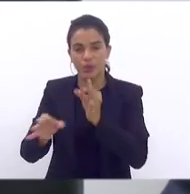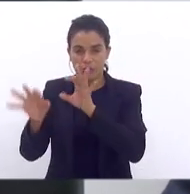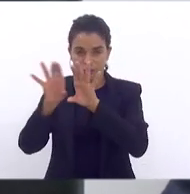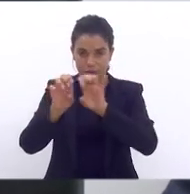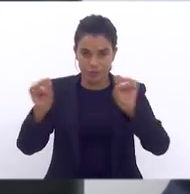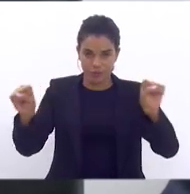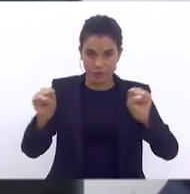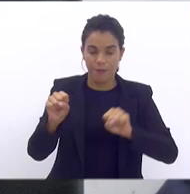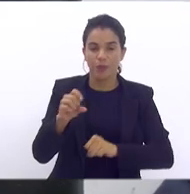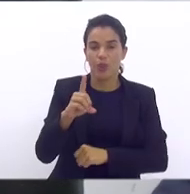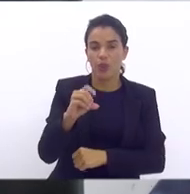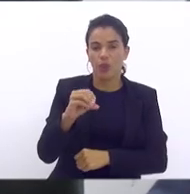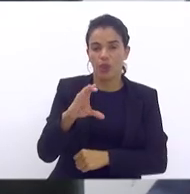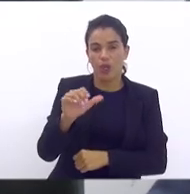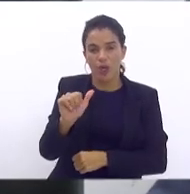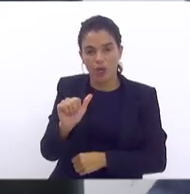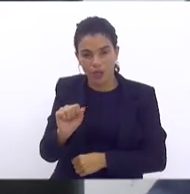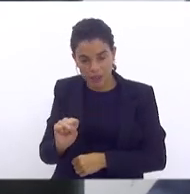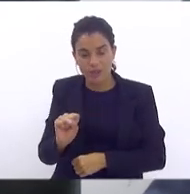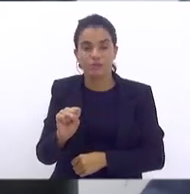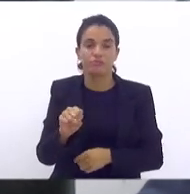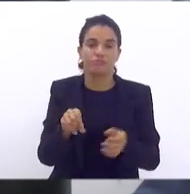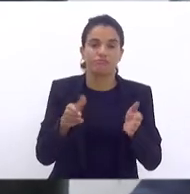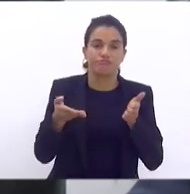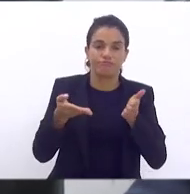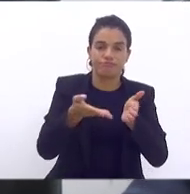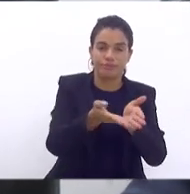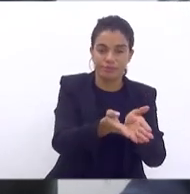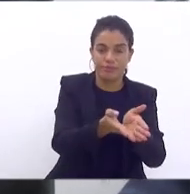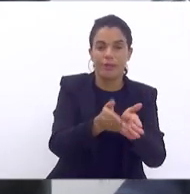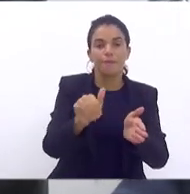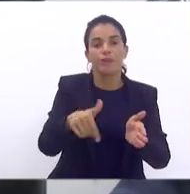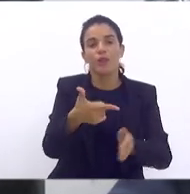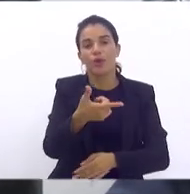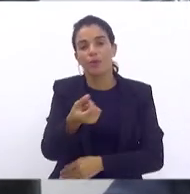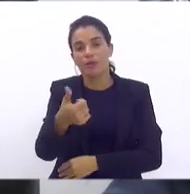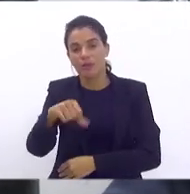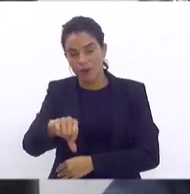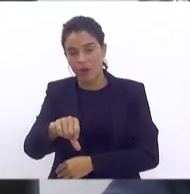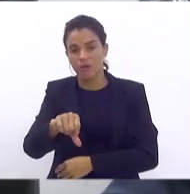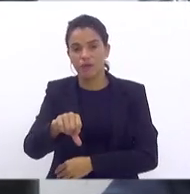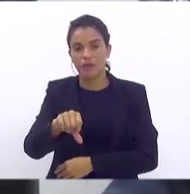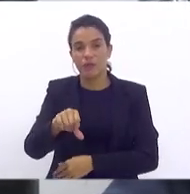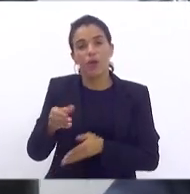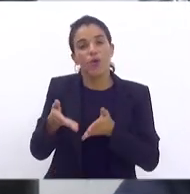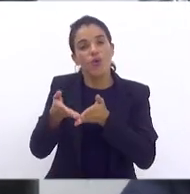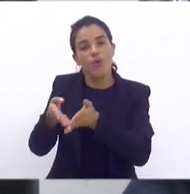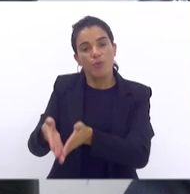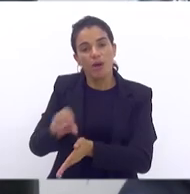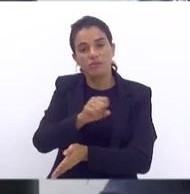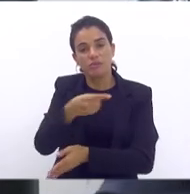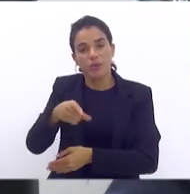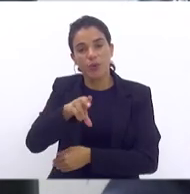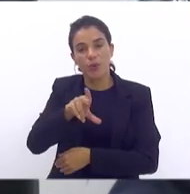Docas, Portos do Rio de Janeiro, informou que em 2019 o navio São Luís encontrava-se em